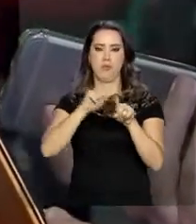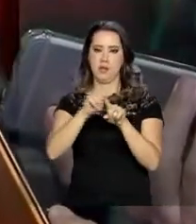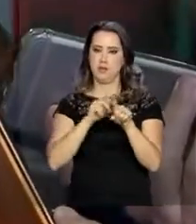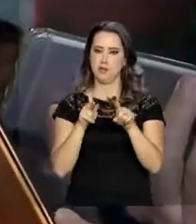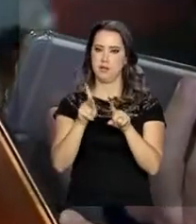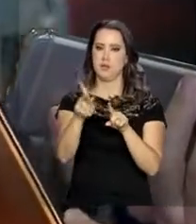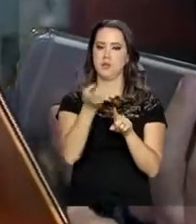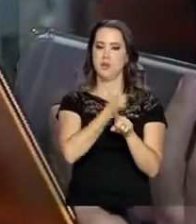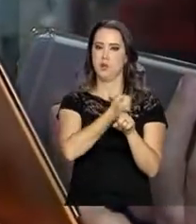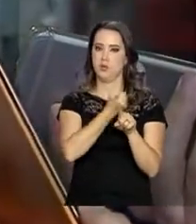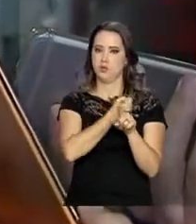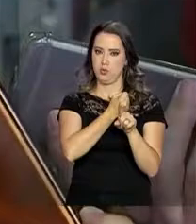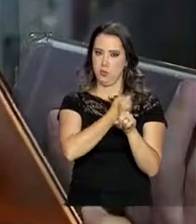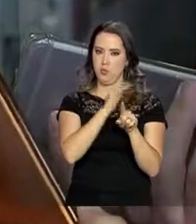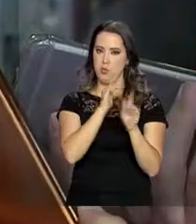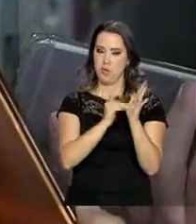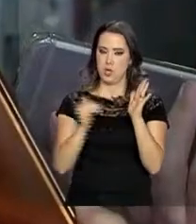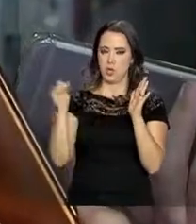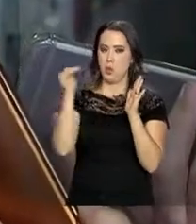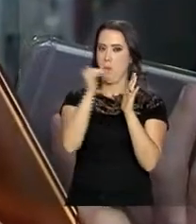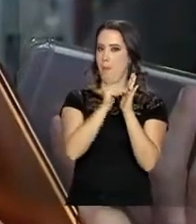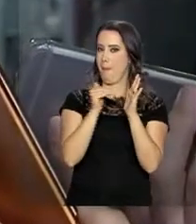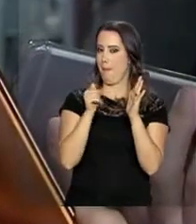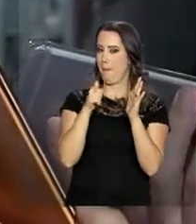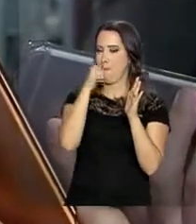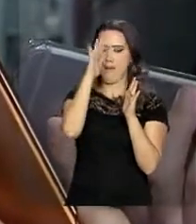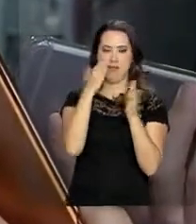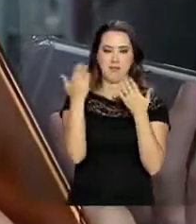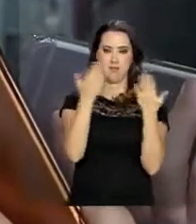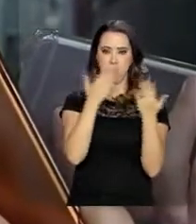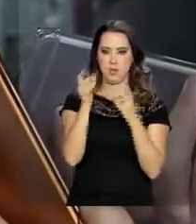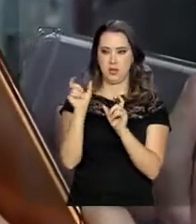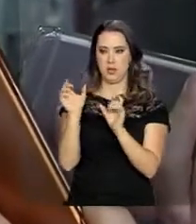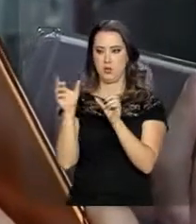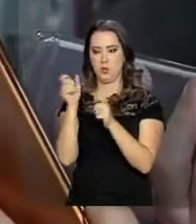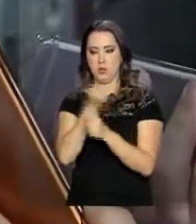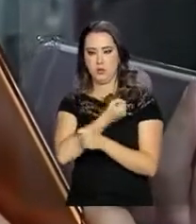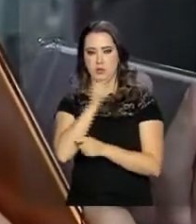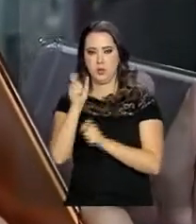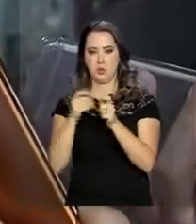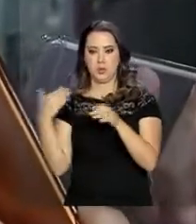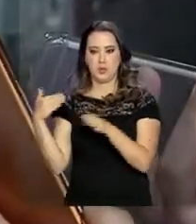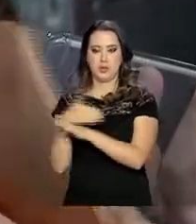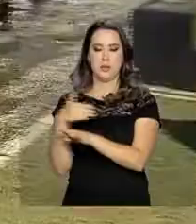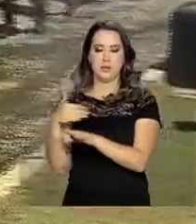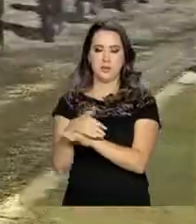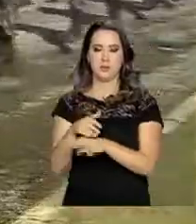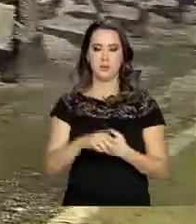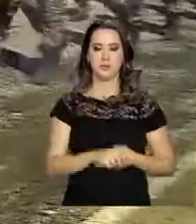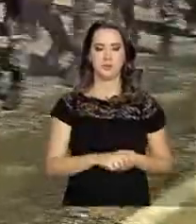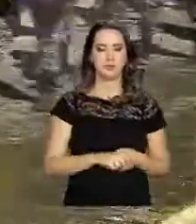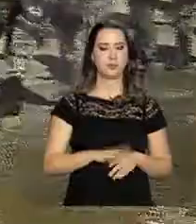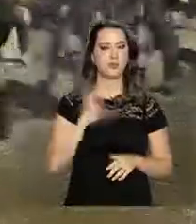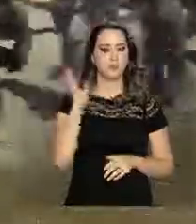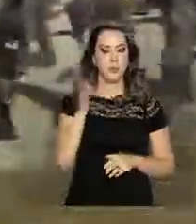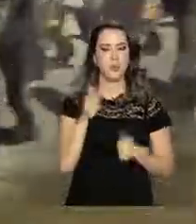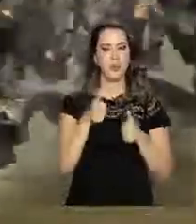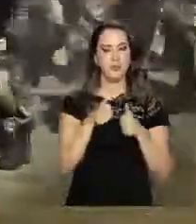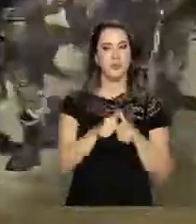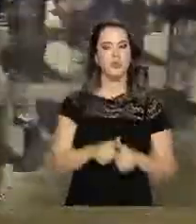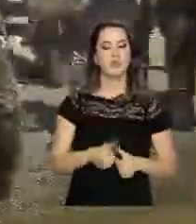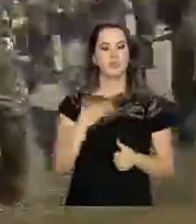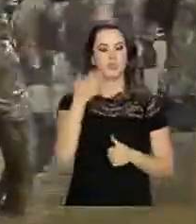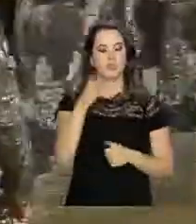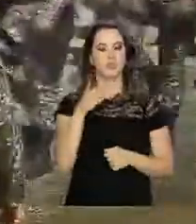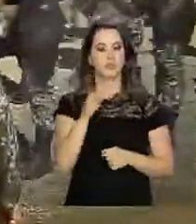com um número suficiente. Na verdade, ele tem que ser maior do que o número de entrada para que a gente possa dar vazão às pessoas. Já estão em Pacaraima os